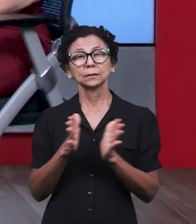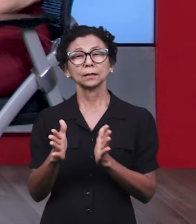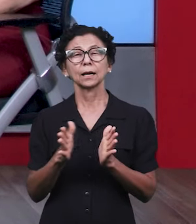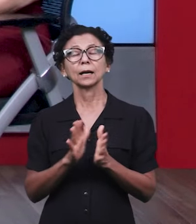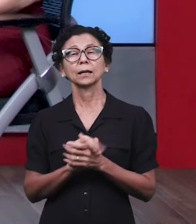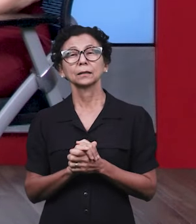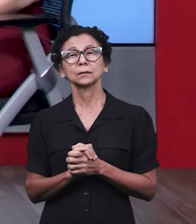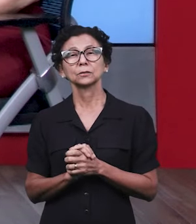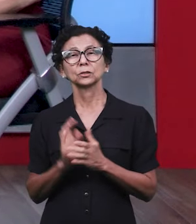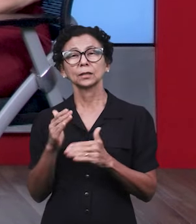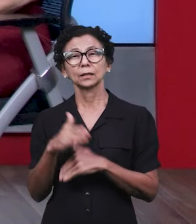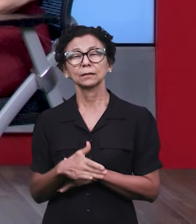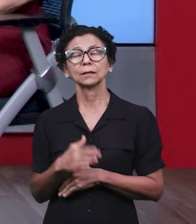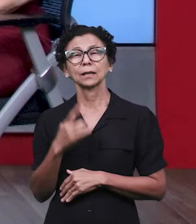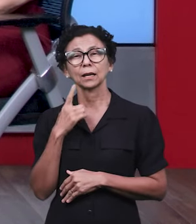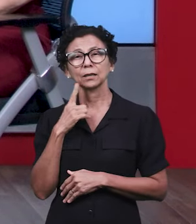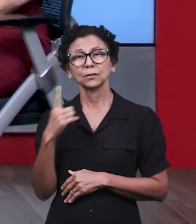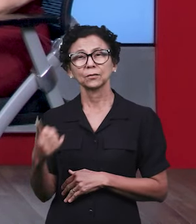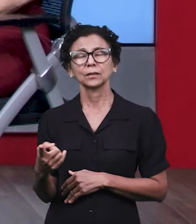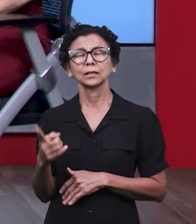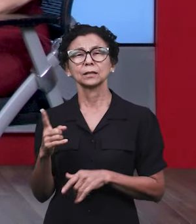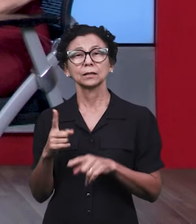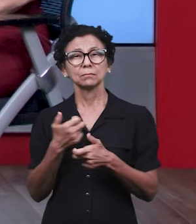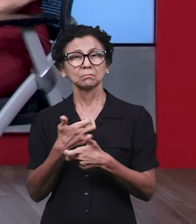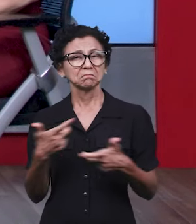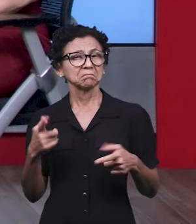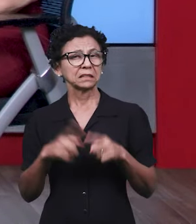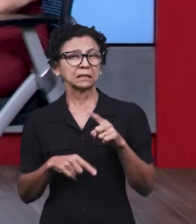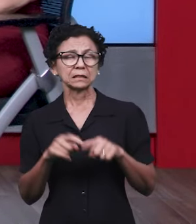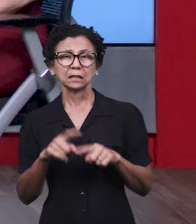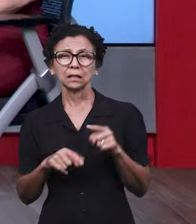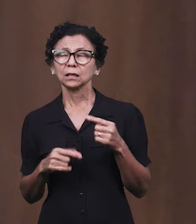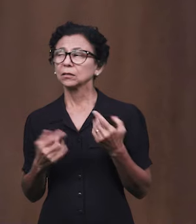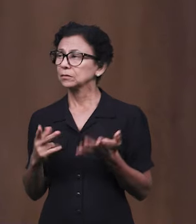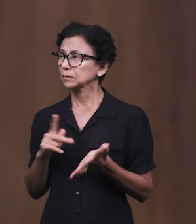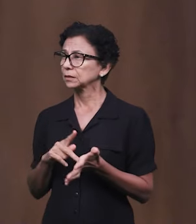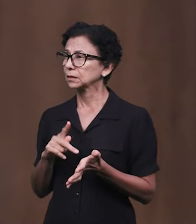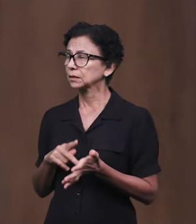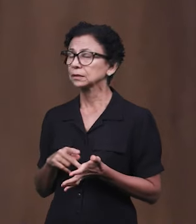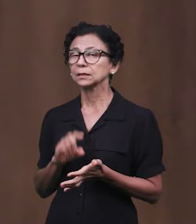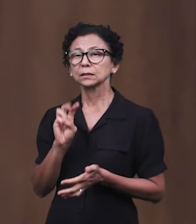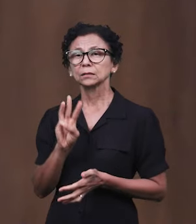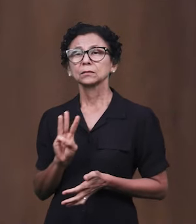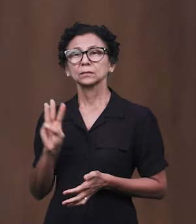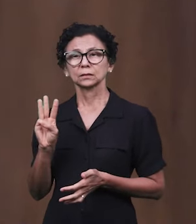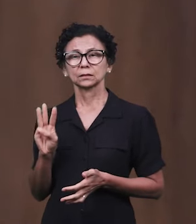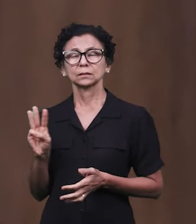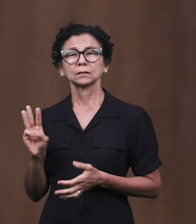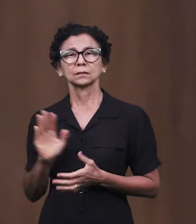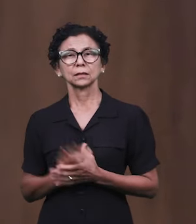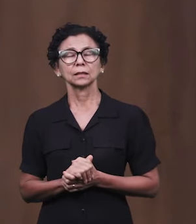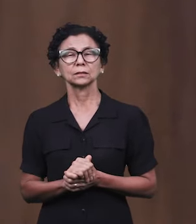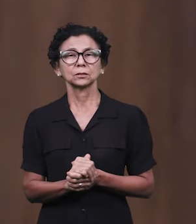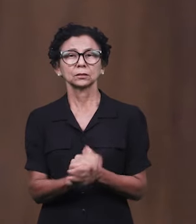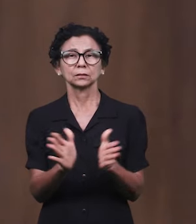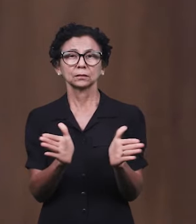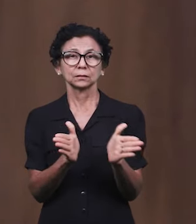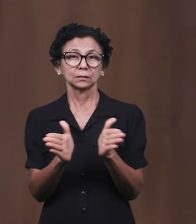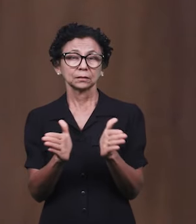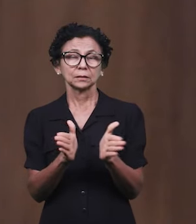falar desse material também pra gente, né? Sim, no site da acessibilidade, nós